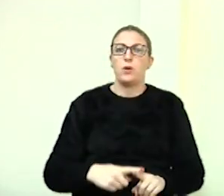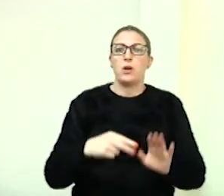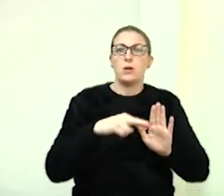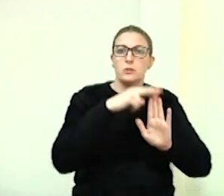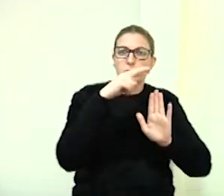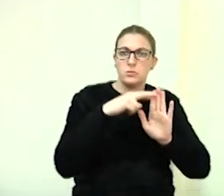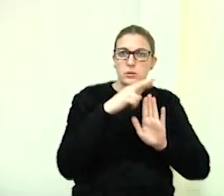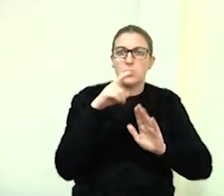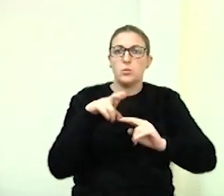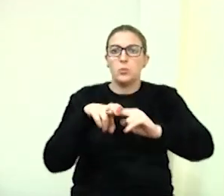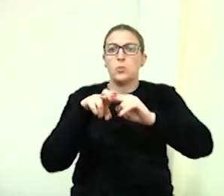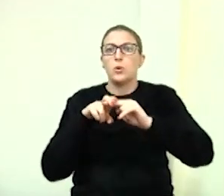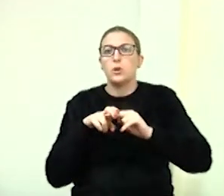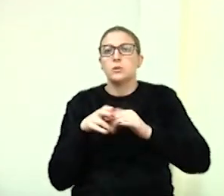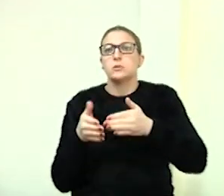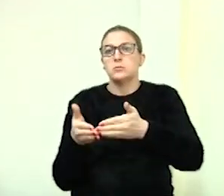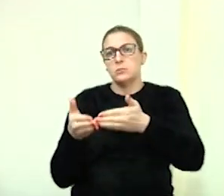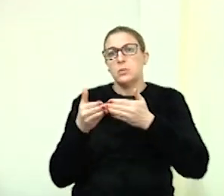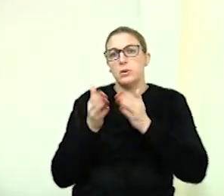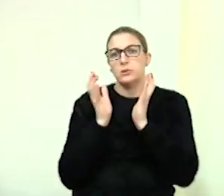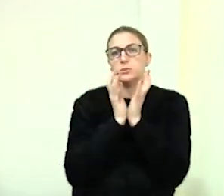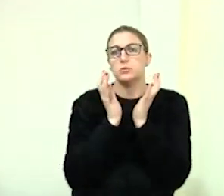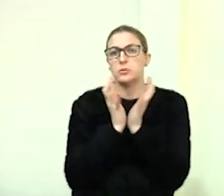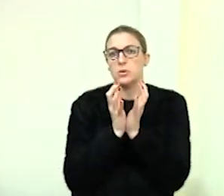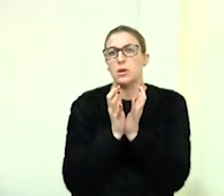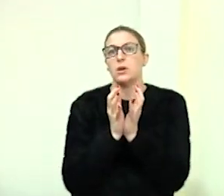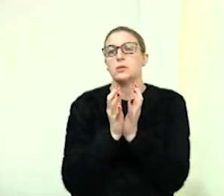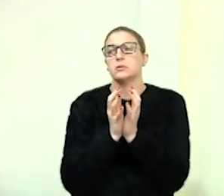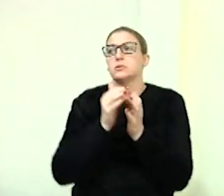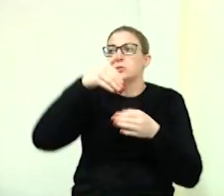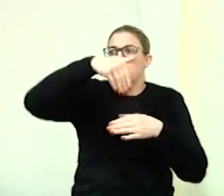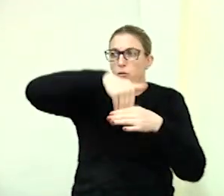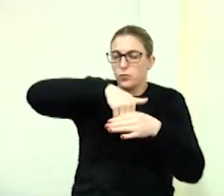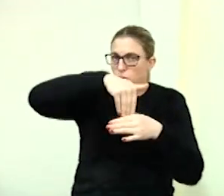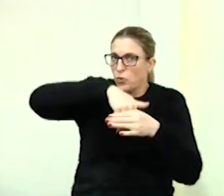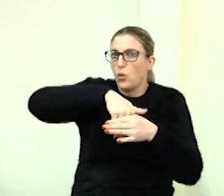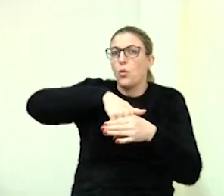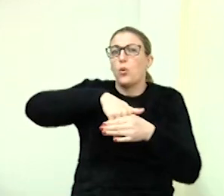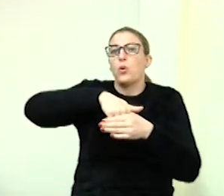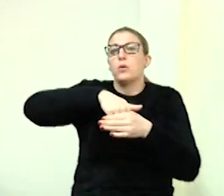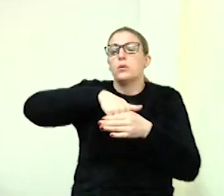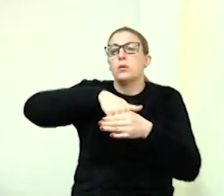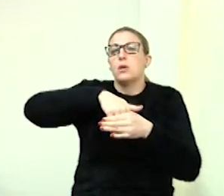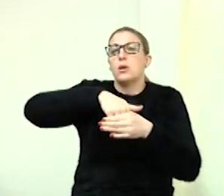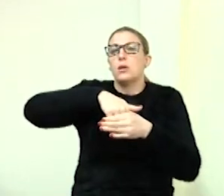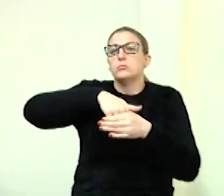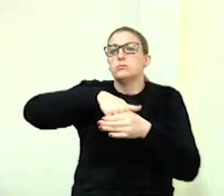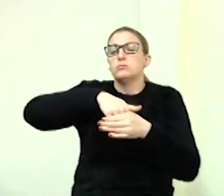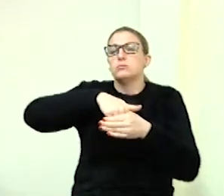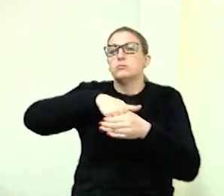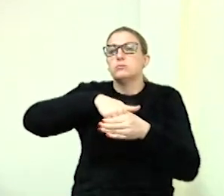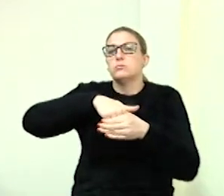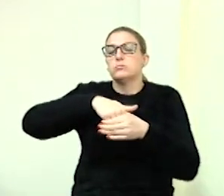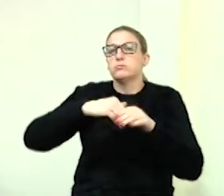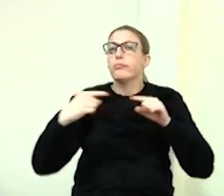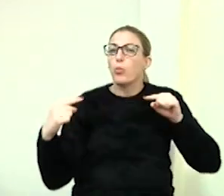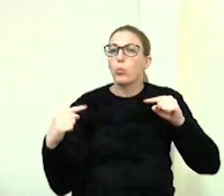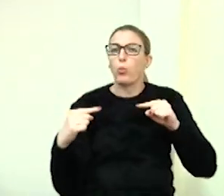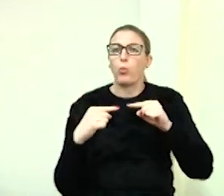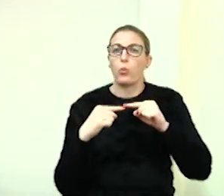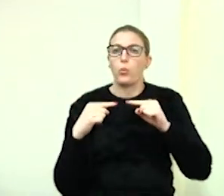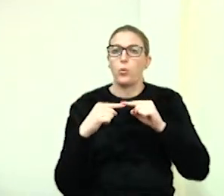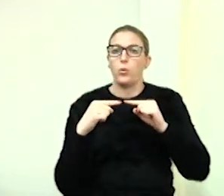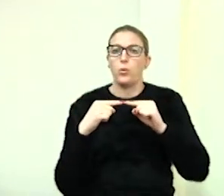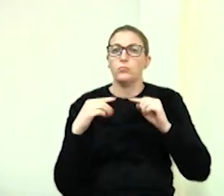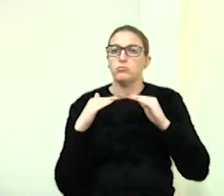pares para que mantenham seus votos em defesa dessa revogação, para